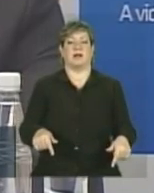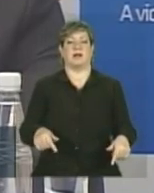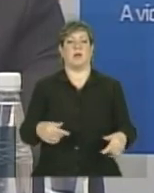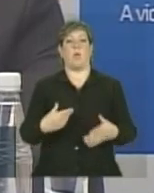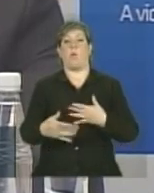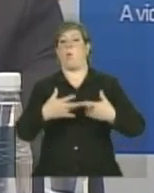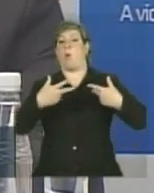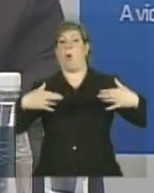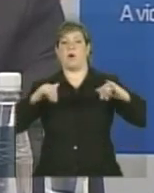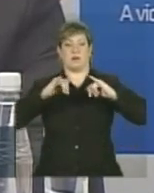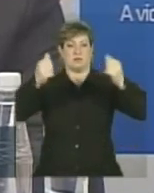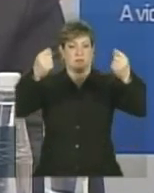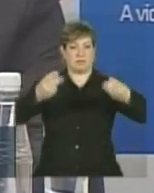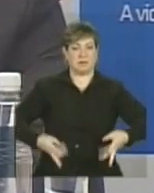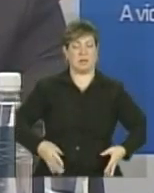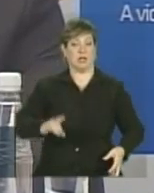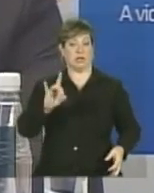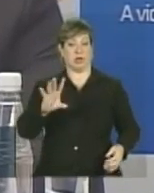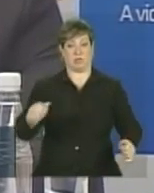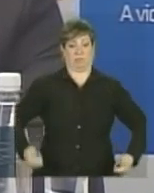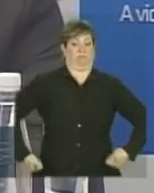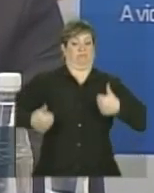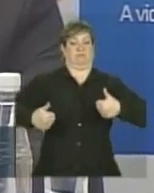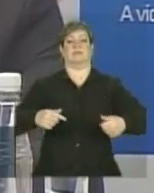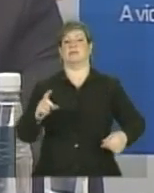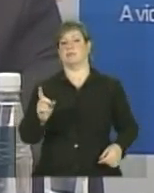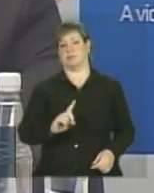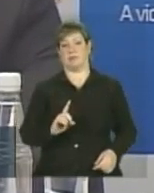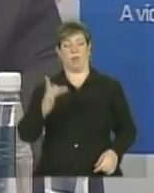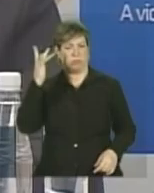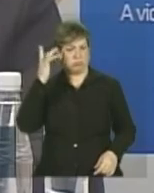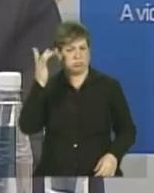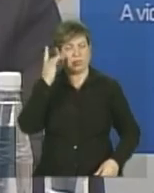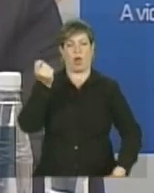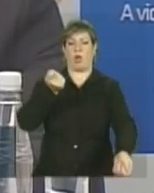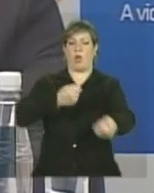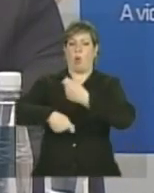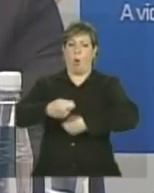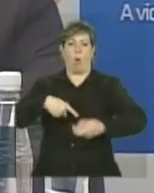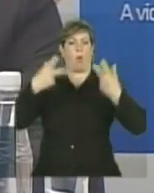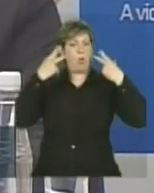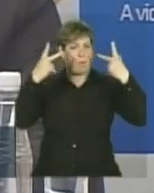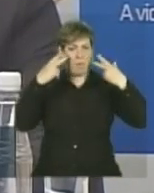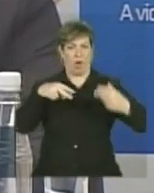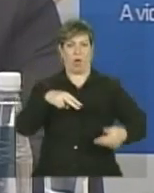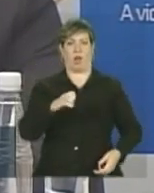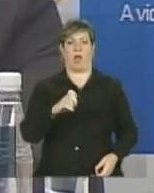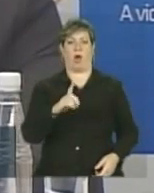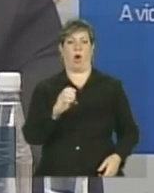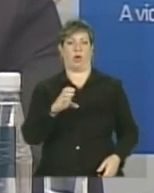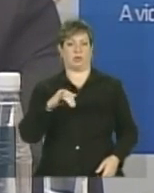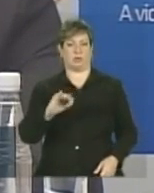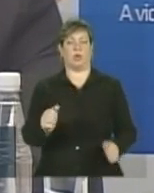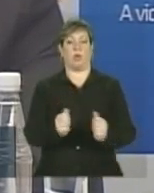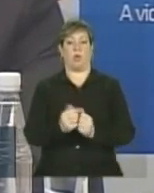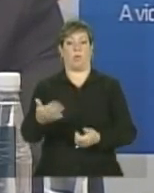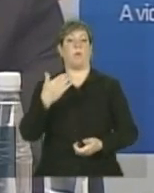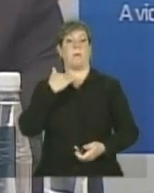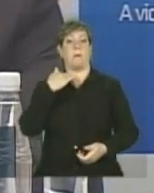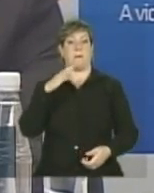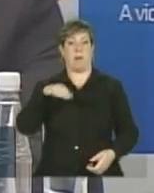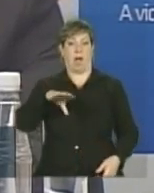impensada ou populística. Tem uma estratégia de negócio, certo? E uma estratégia de negócio com banco